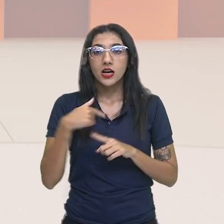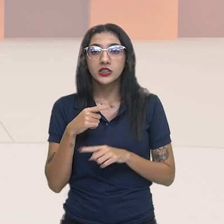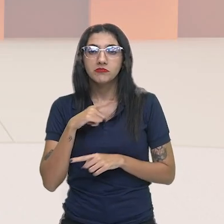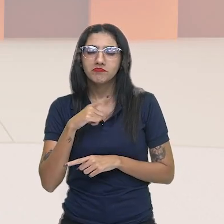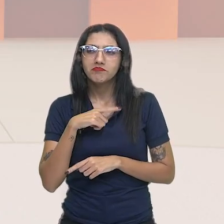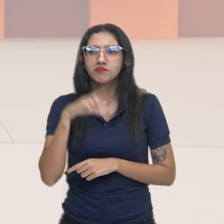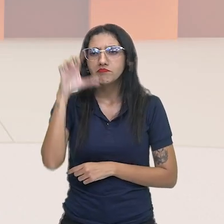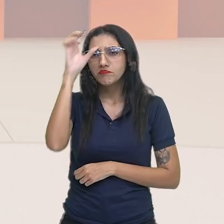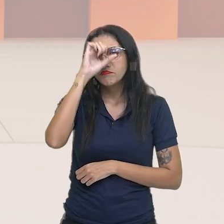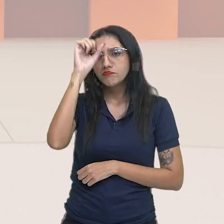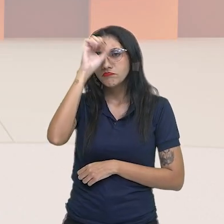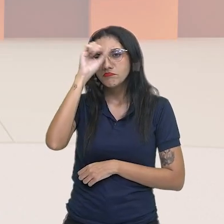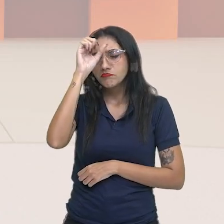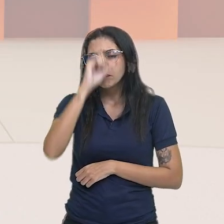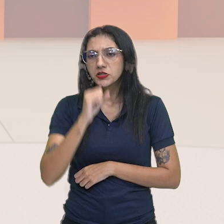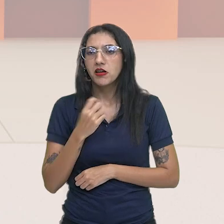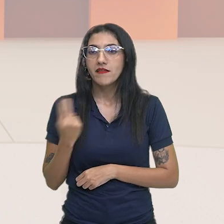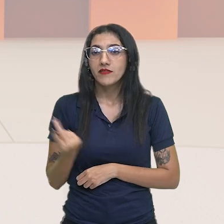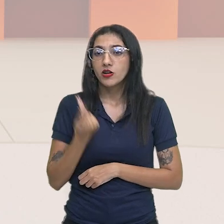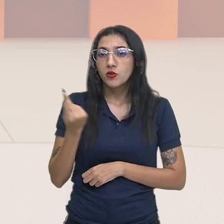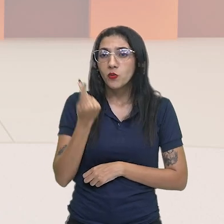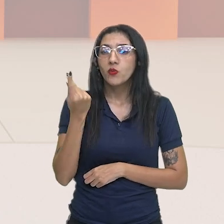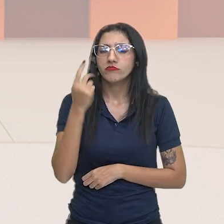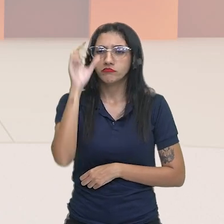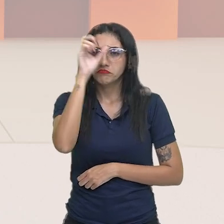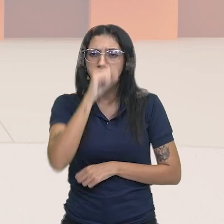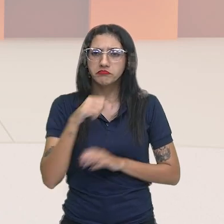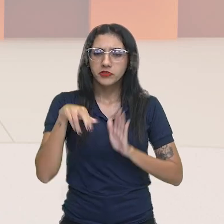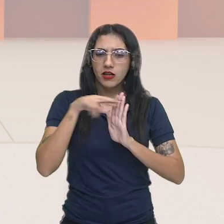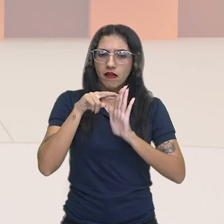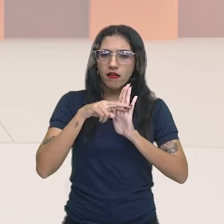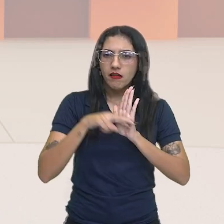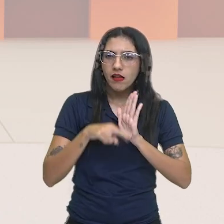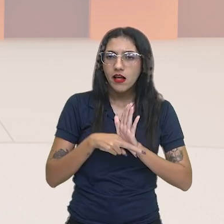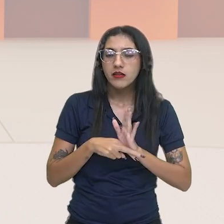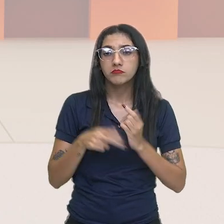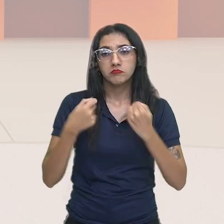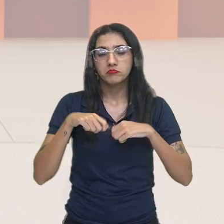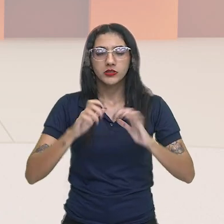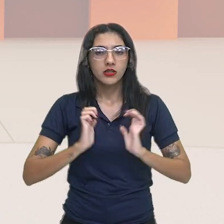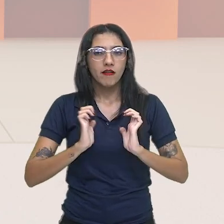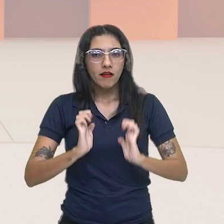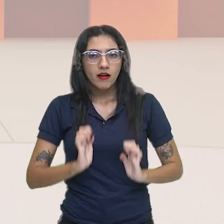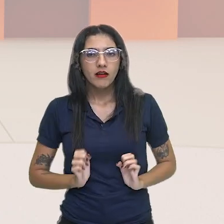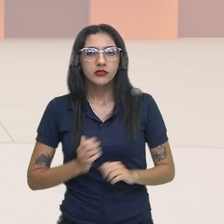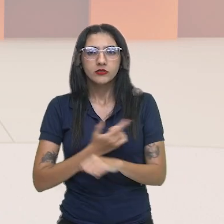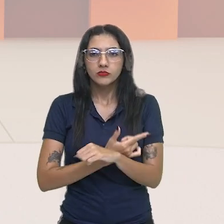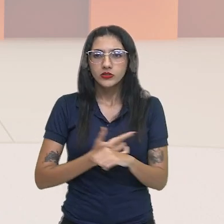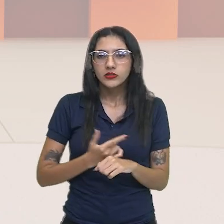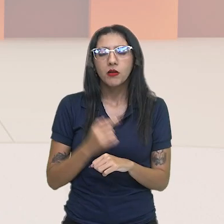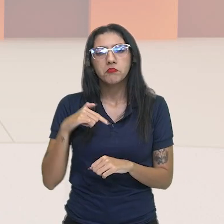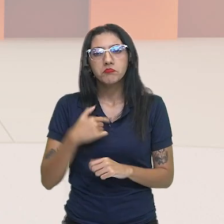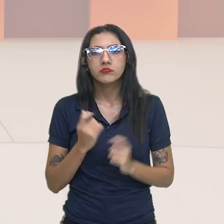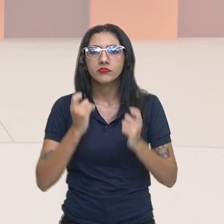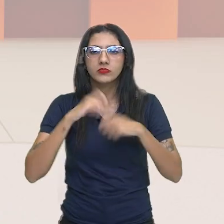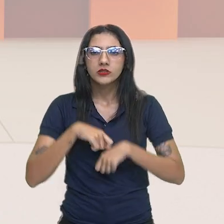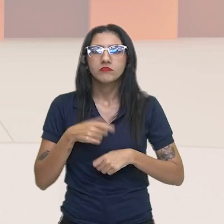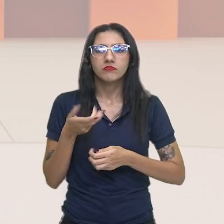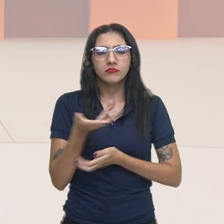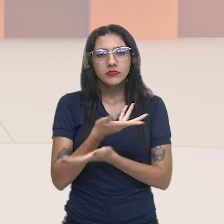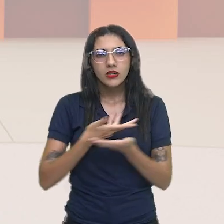adquirir hábitos e valores, regras de convivência que permite com que nós possamos